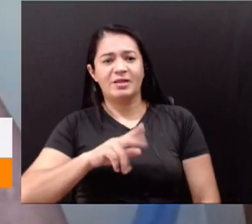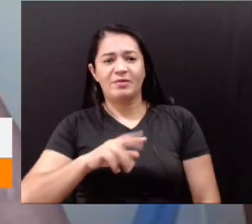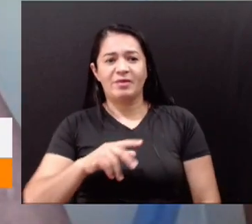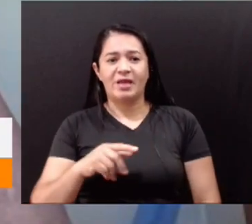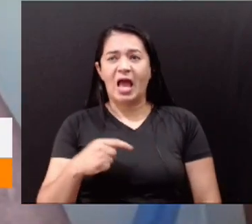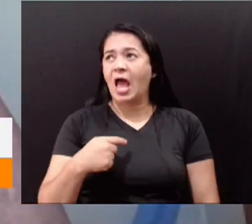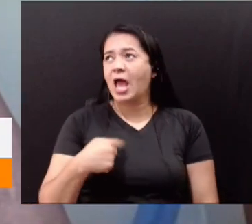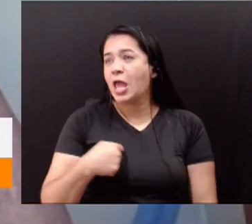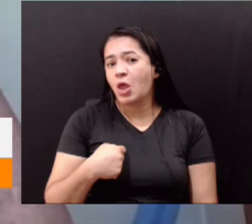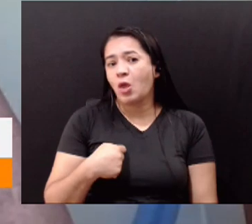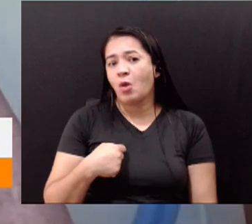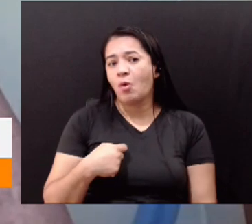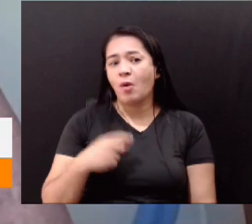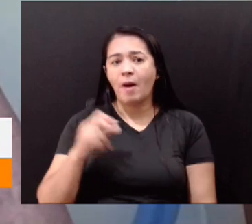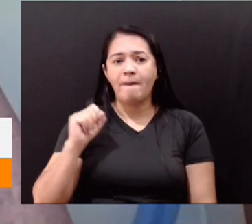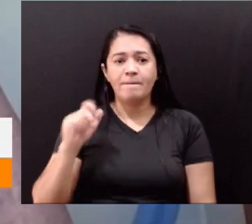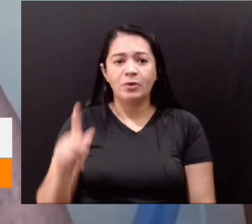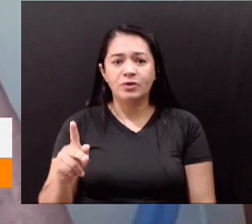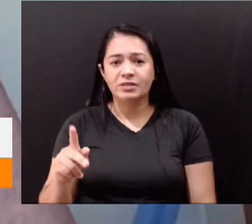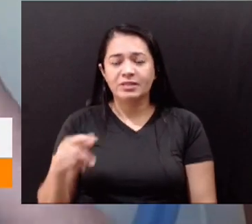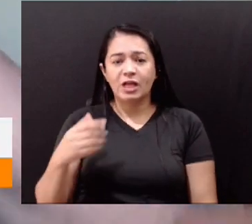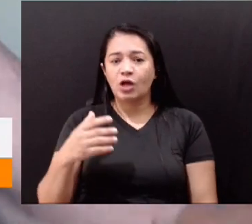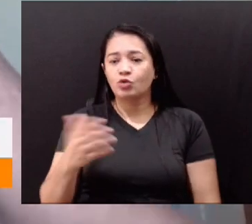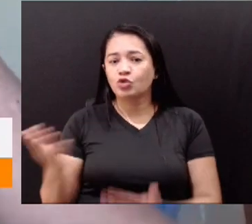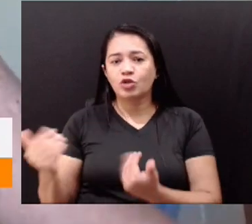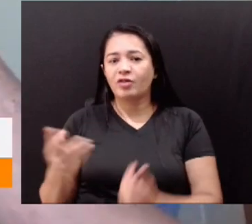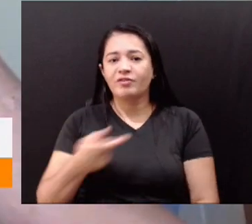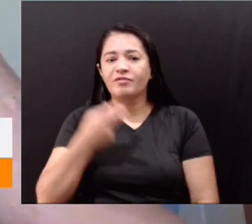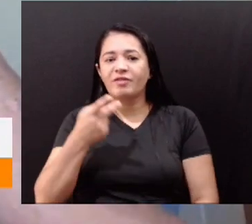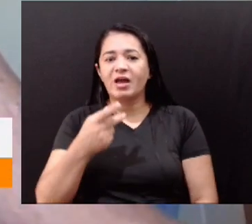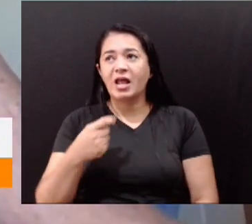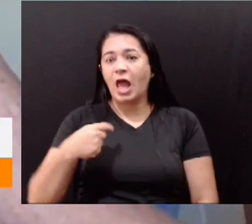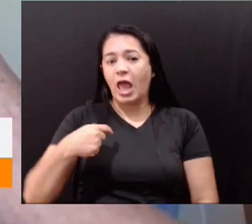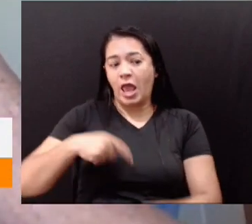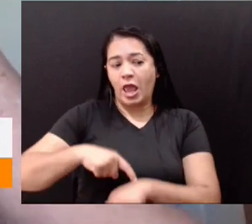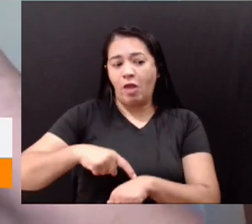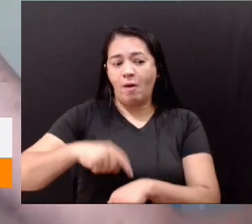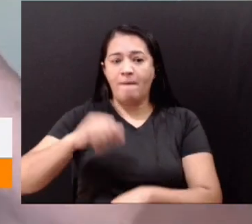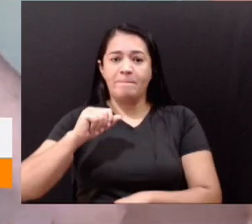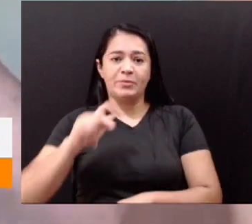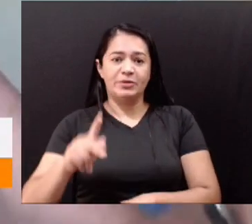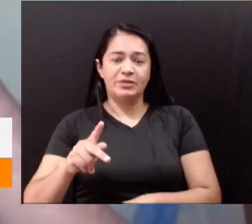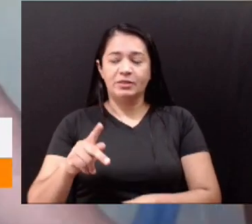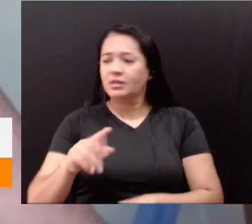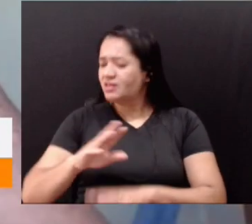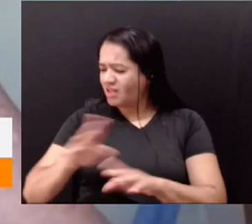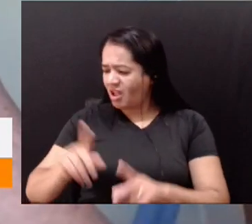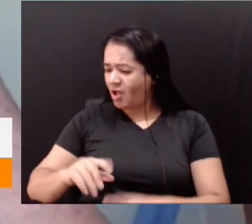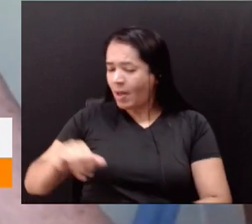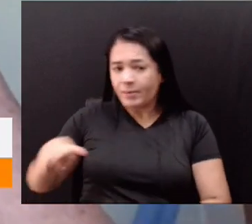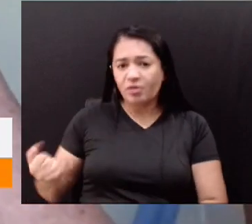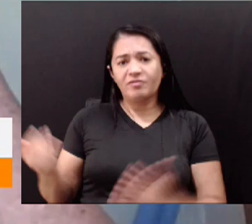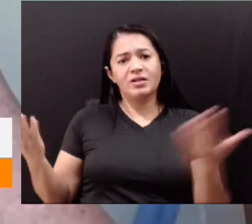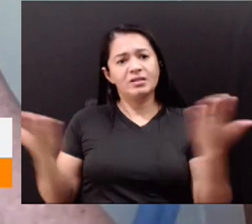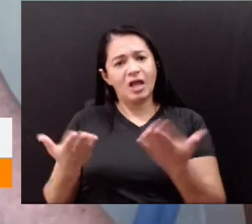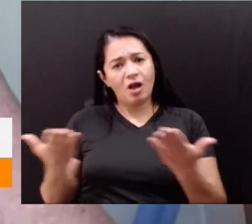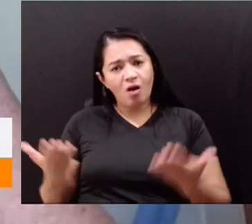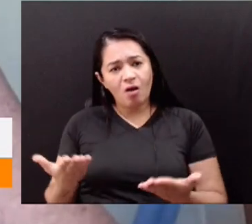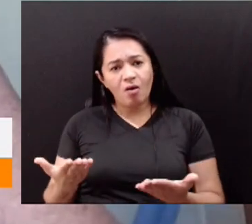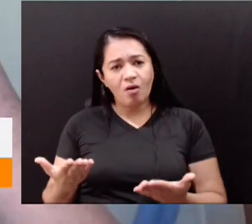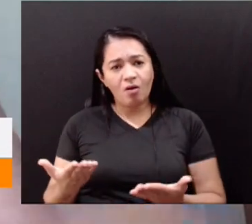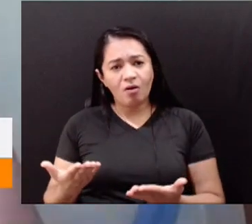é aqui agora. Uhum. Era assim quando eu estava trabalhando, com menos